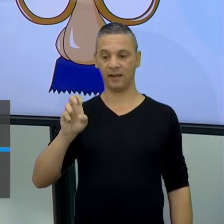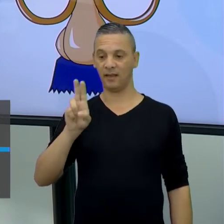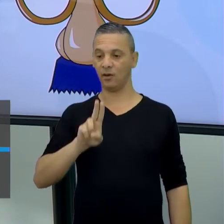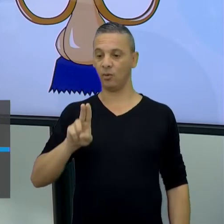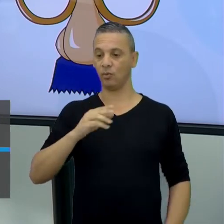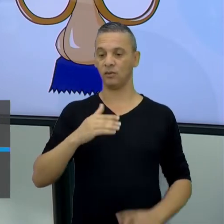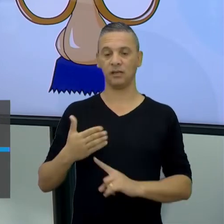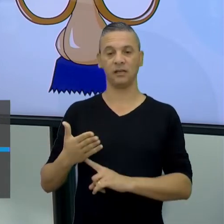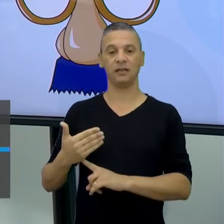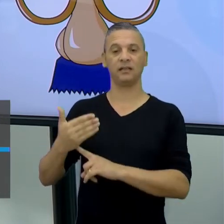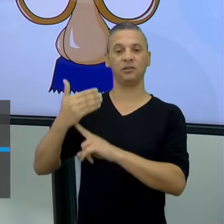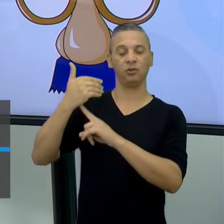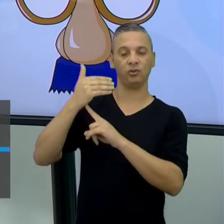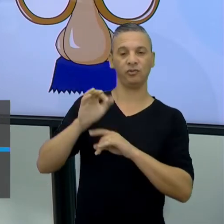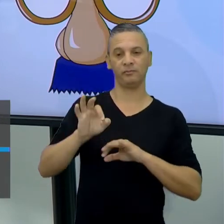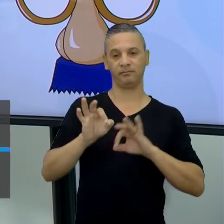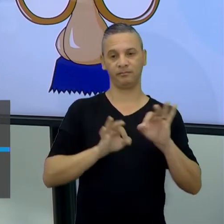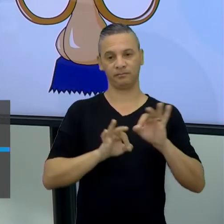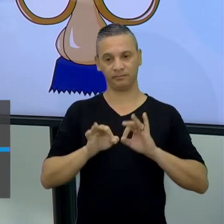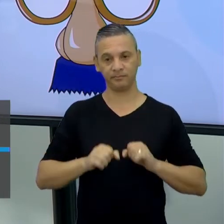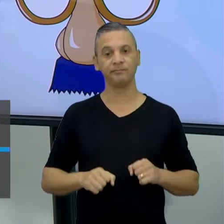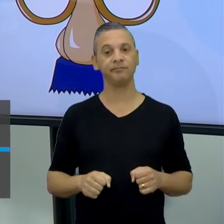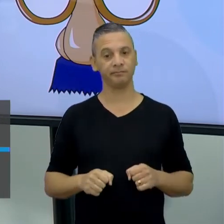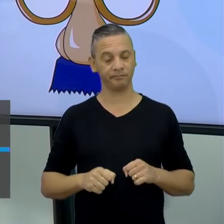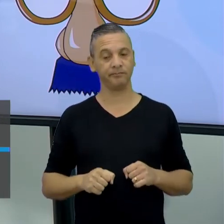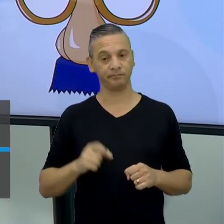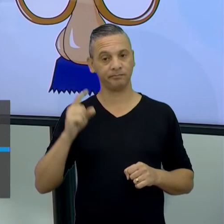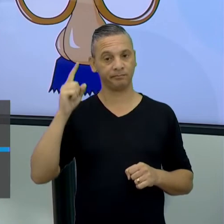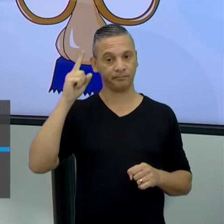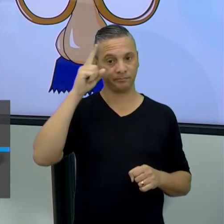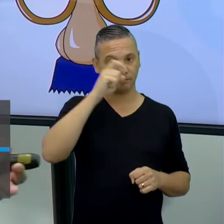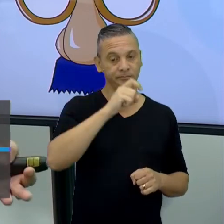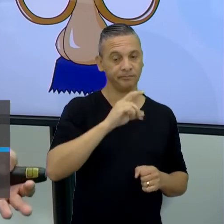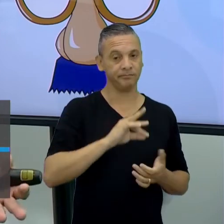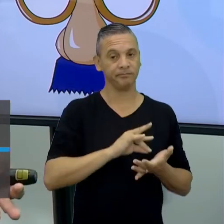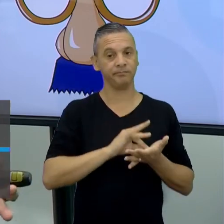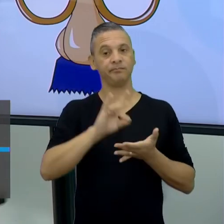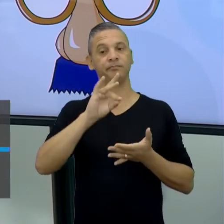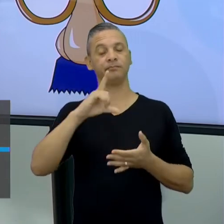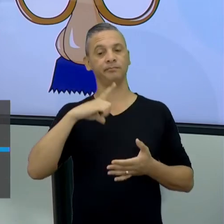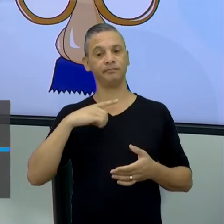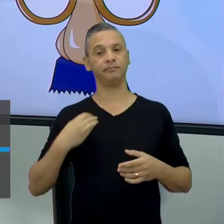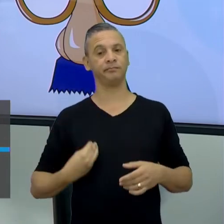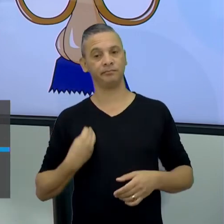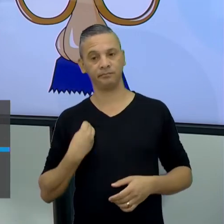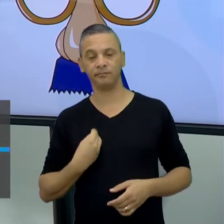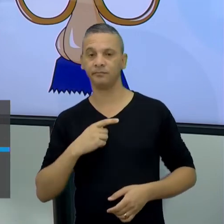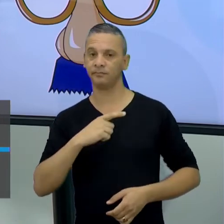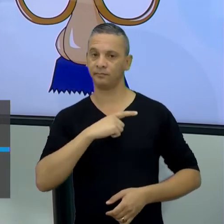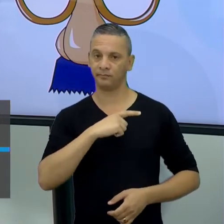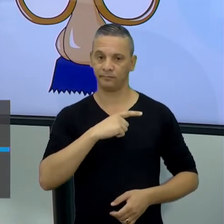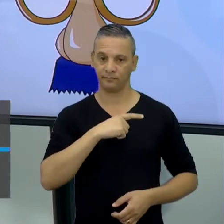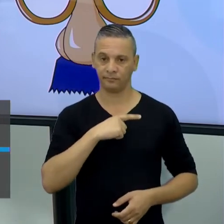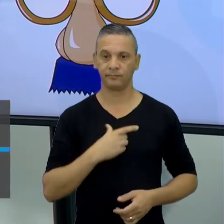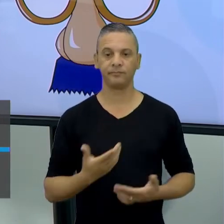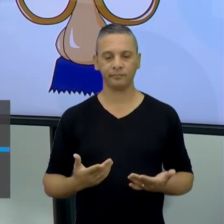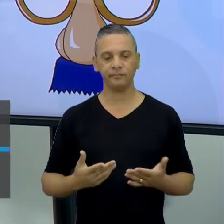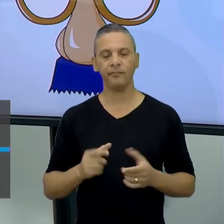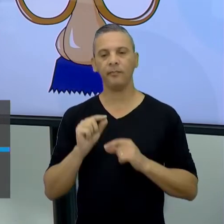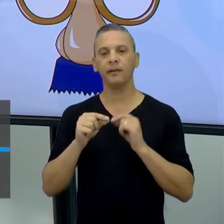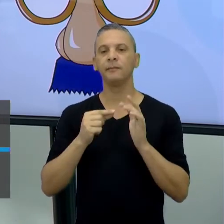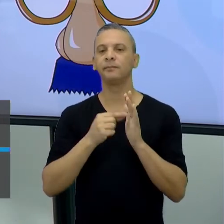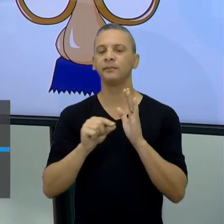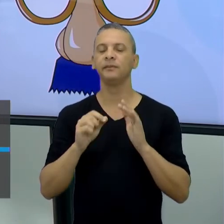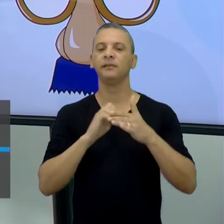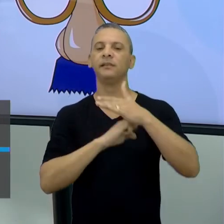o formato da boca e tal. Gente, é um negócio horroroso e assim, é algo que existe. E isso geralmente é contratado,